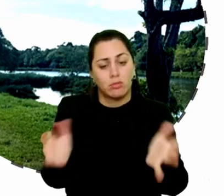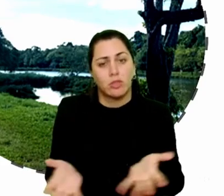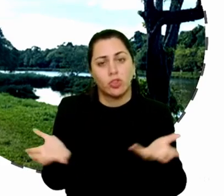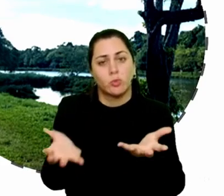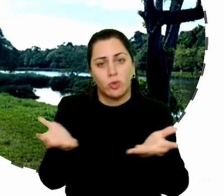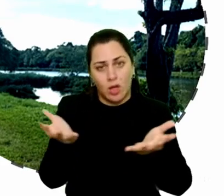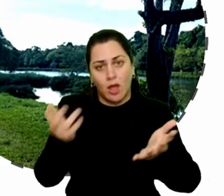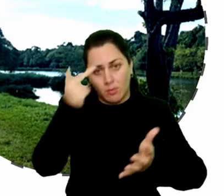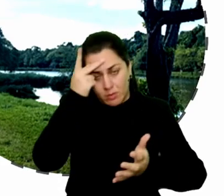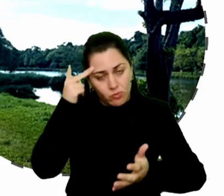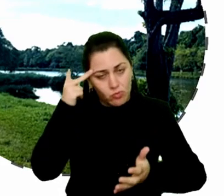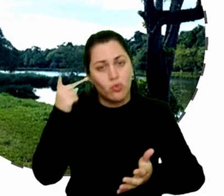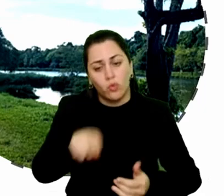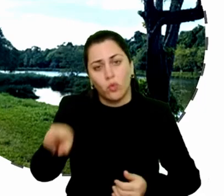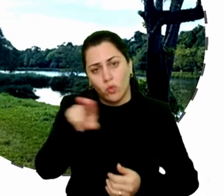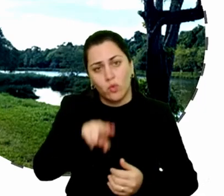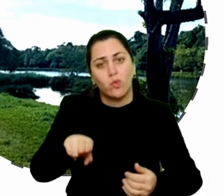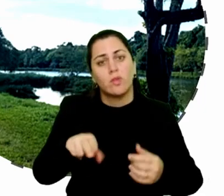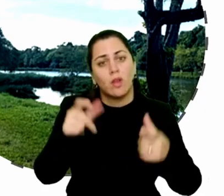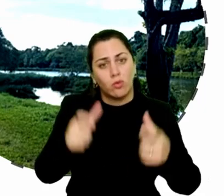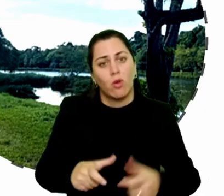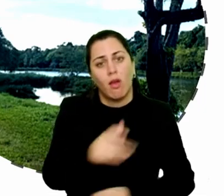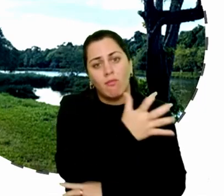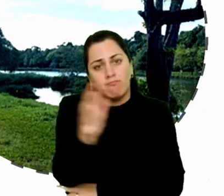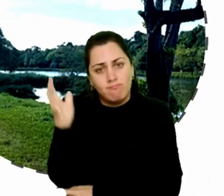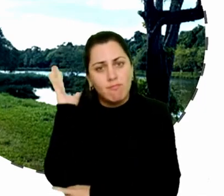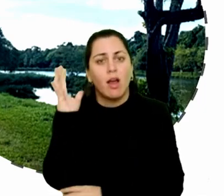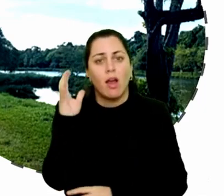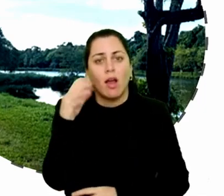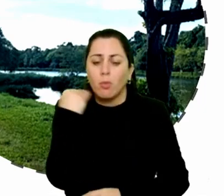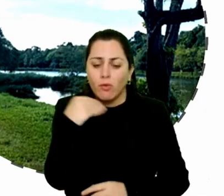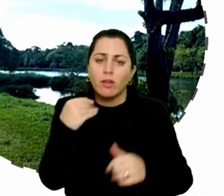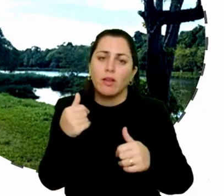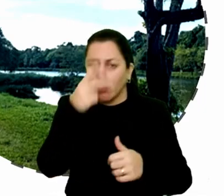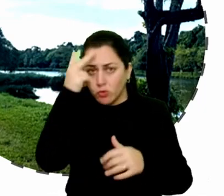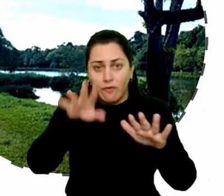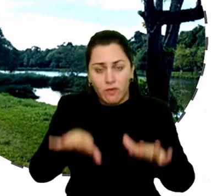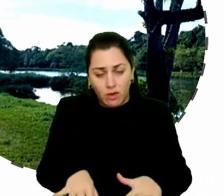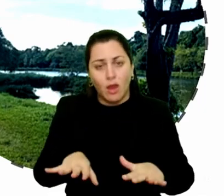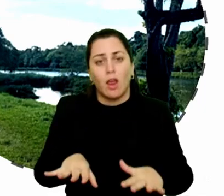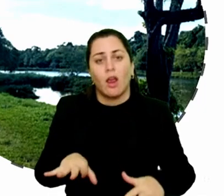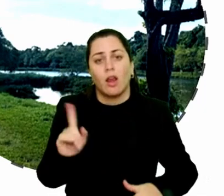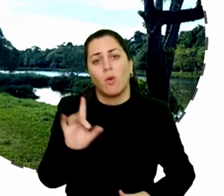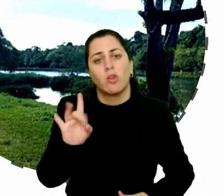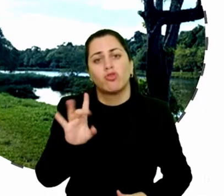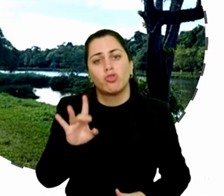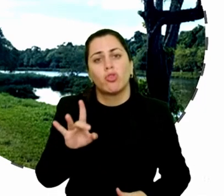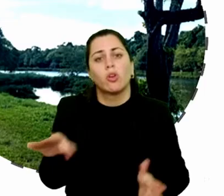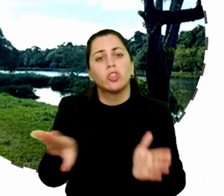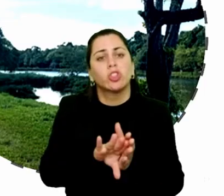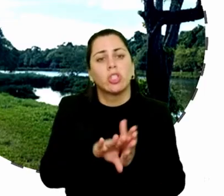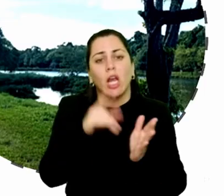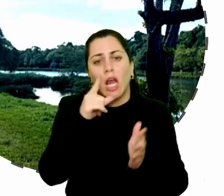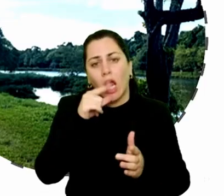fomentar e fortalecer o uso desse espaço, que possa prender as pessoas ali e que o objetivo delas não seja só simplesmente chegar no